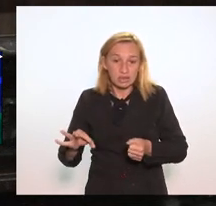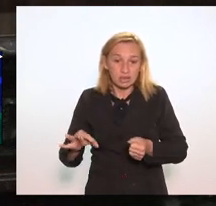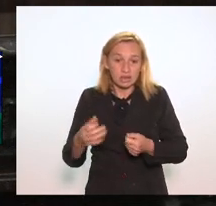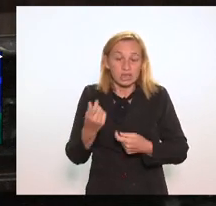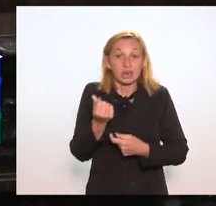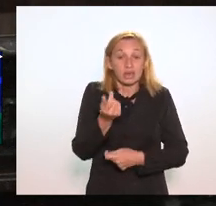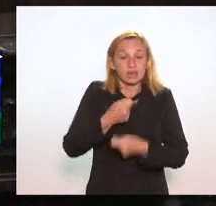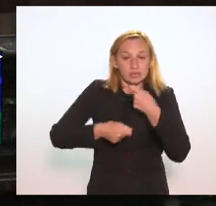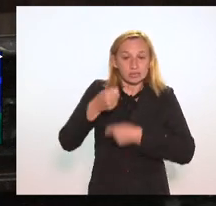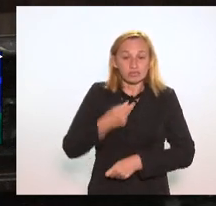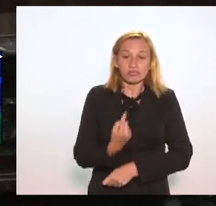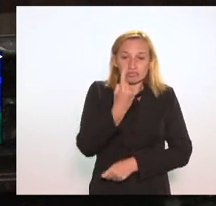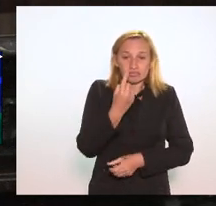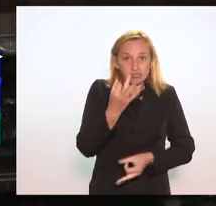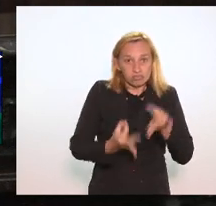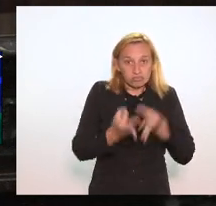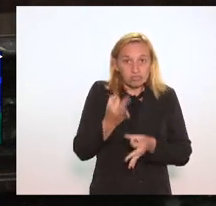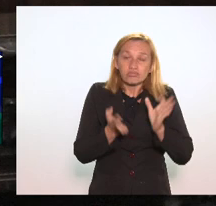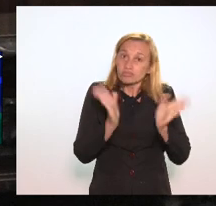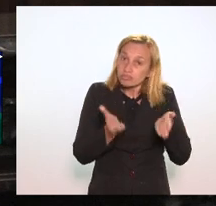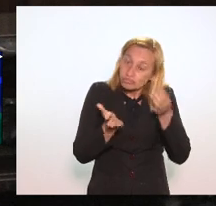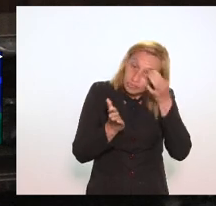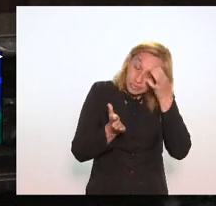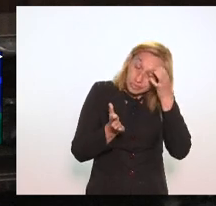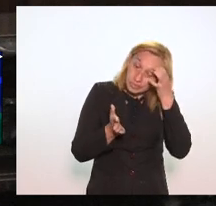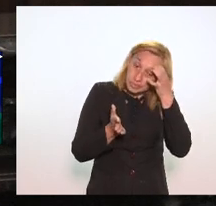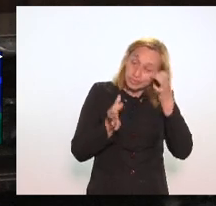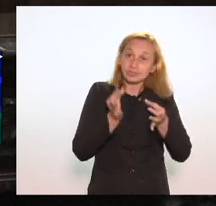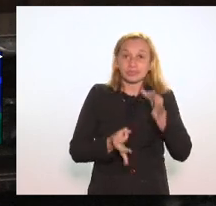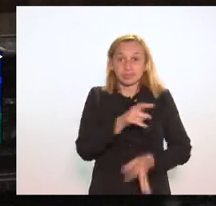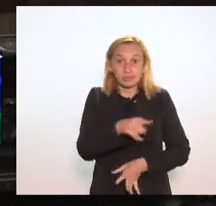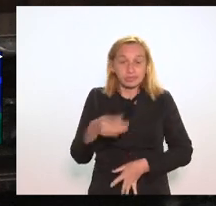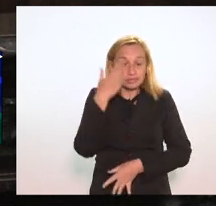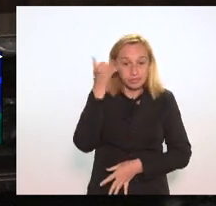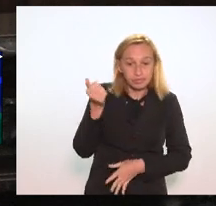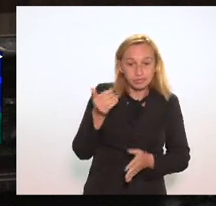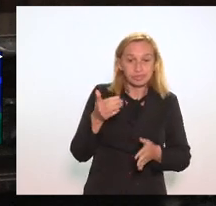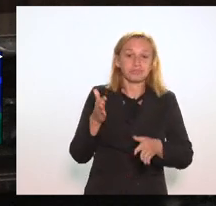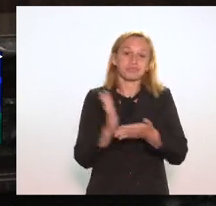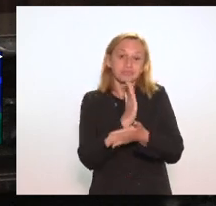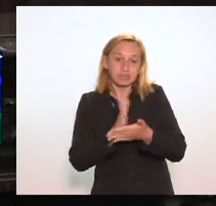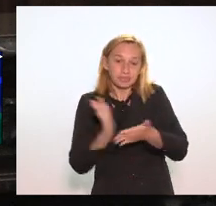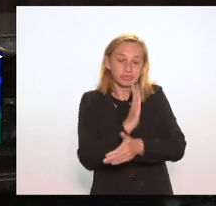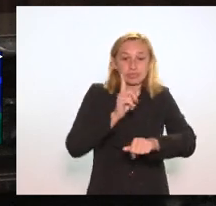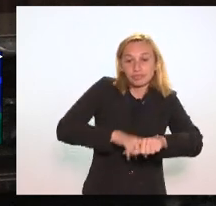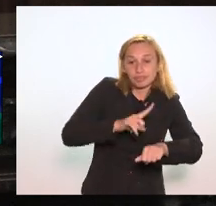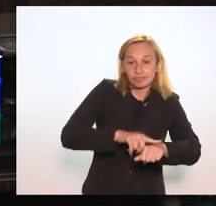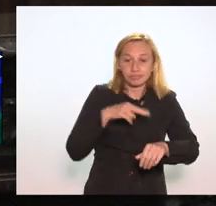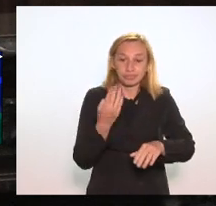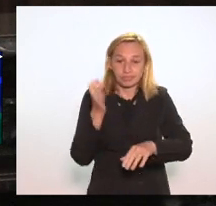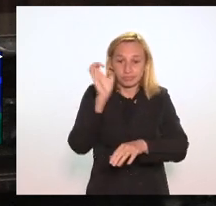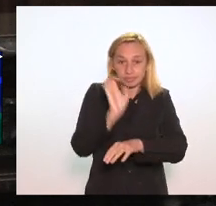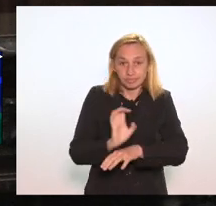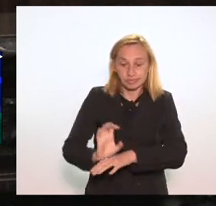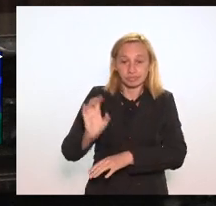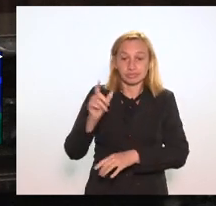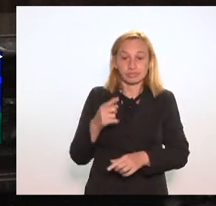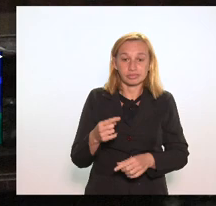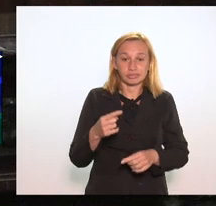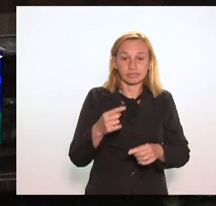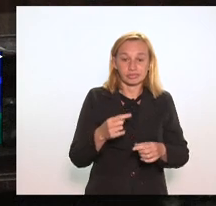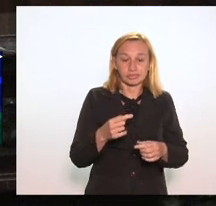é um dos juízes agora porque a justiça como vocês sabem Em alguns momentos em alguns estados elas legislam